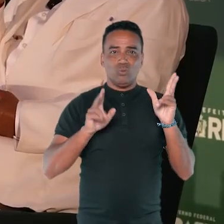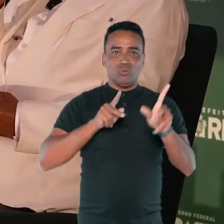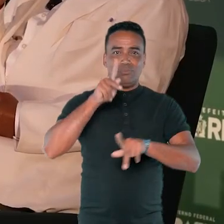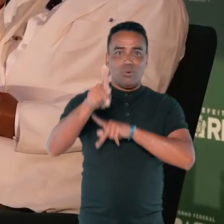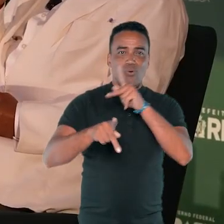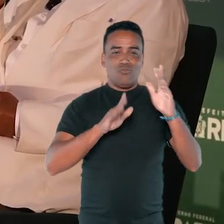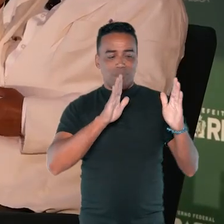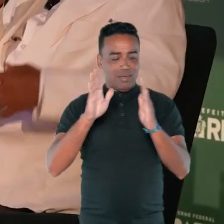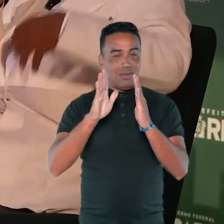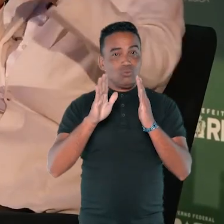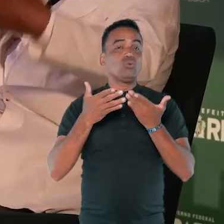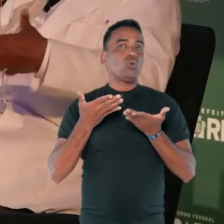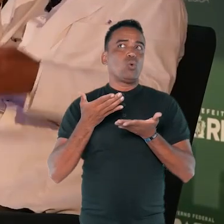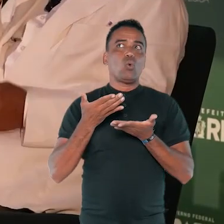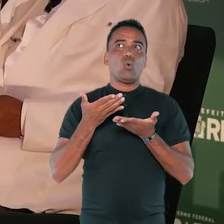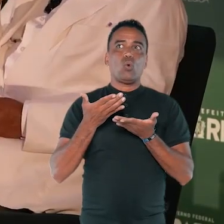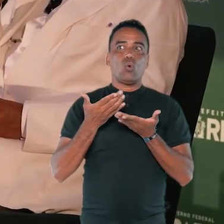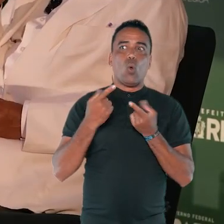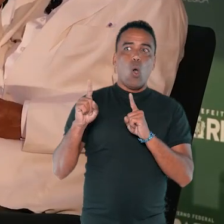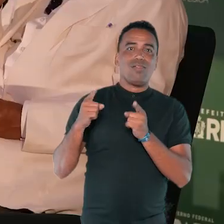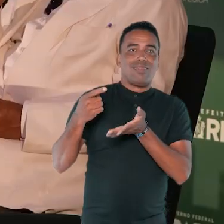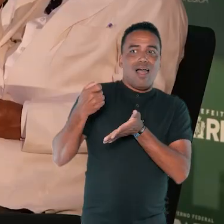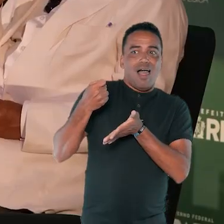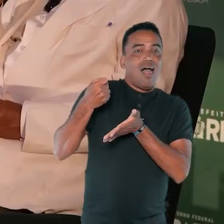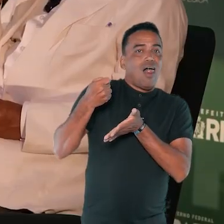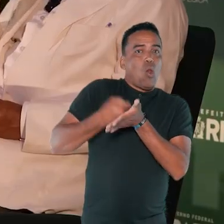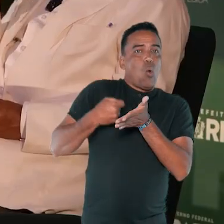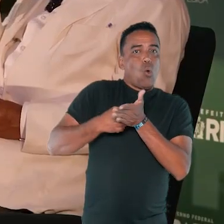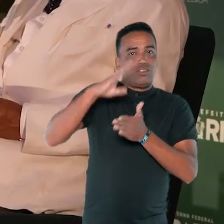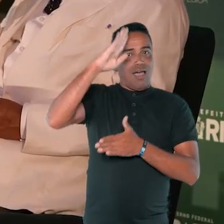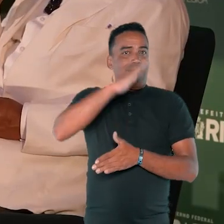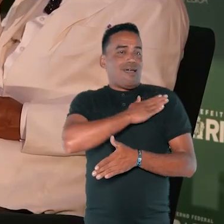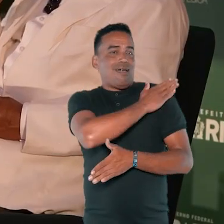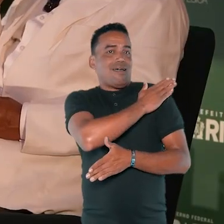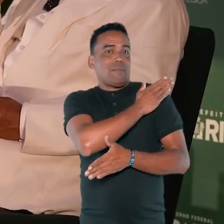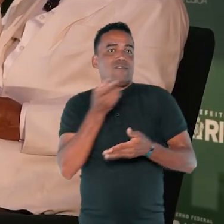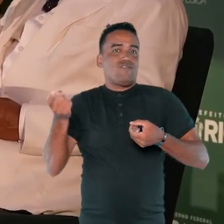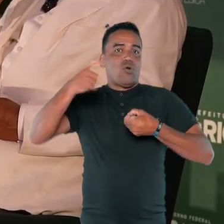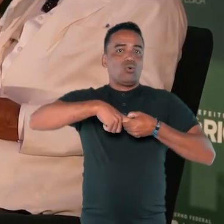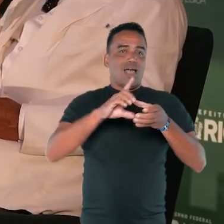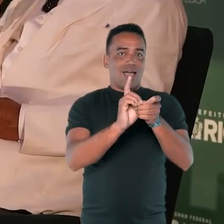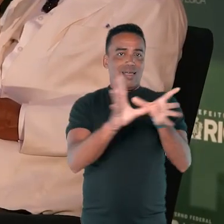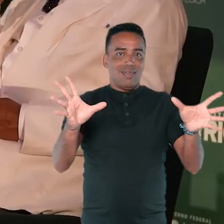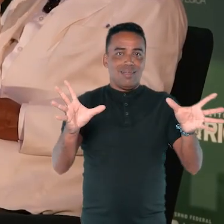nessa luta pela redemocratização do país. Eu tinha ali